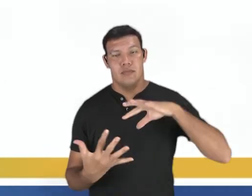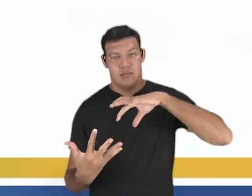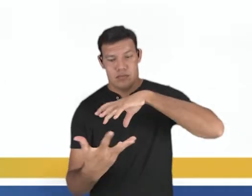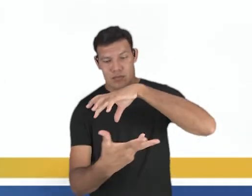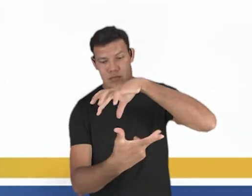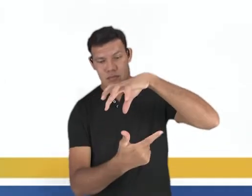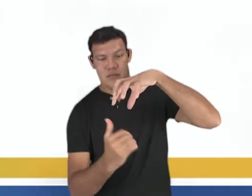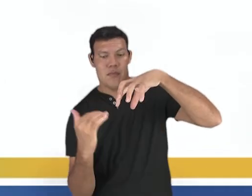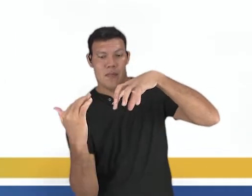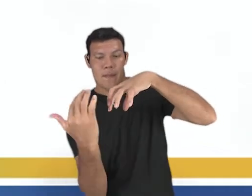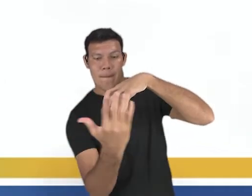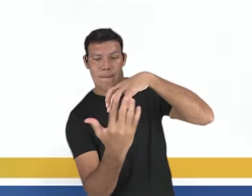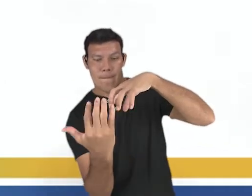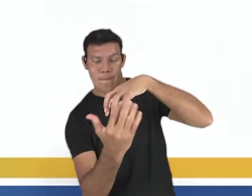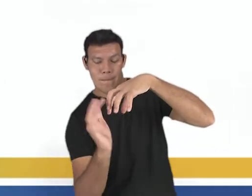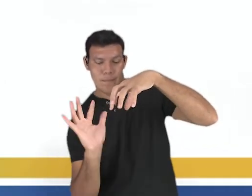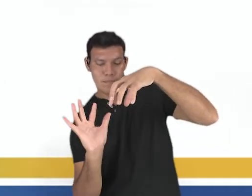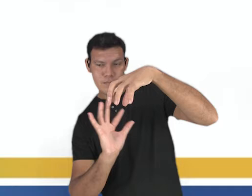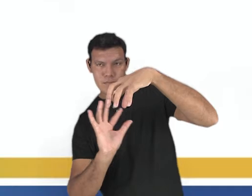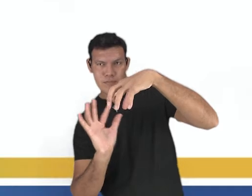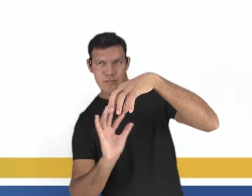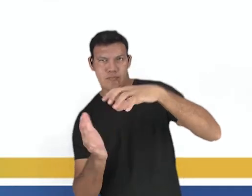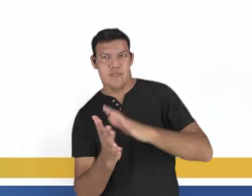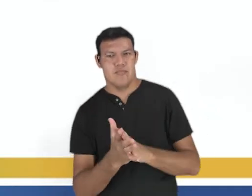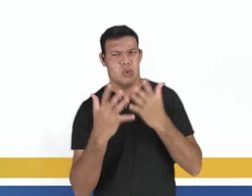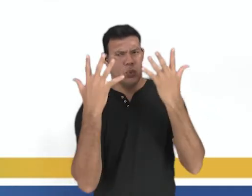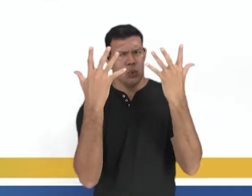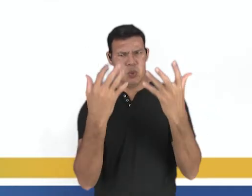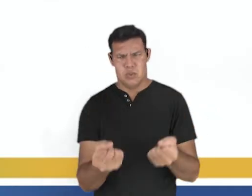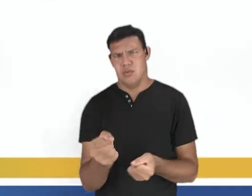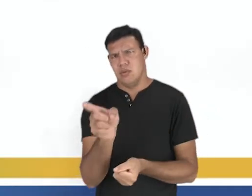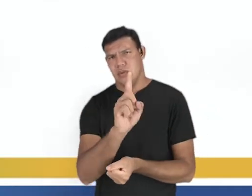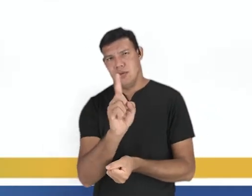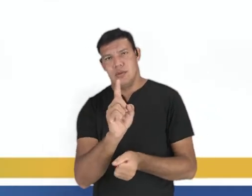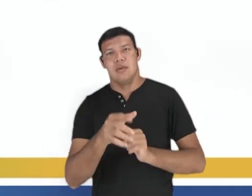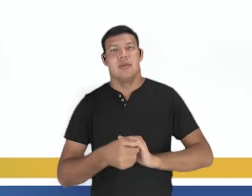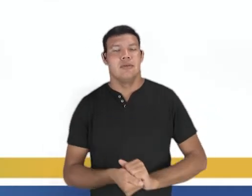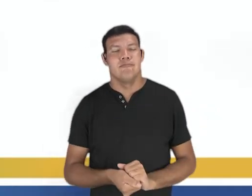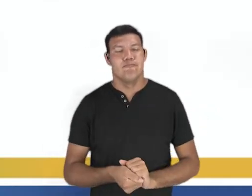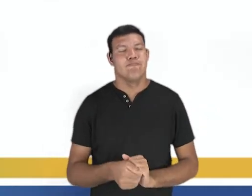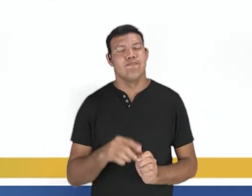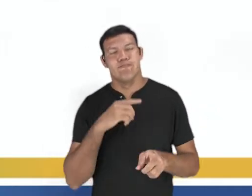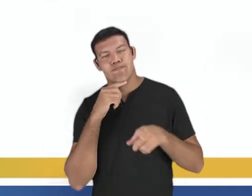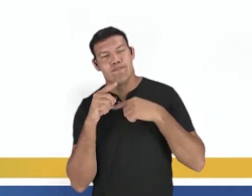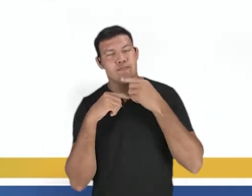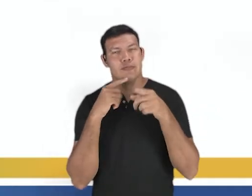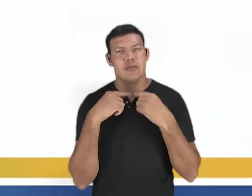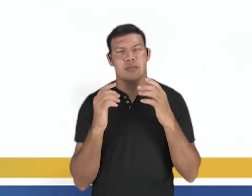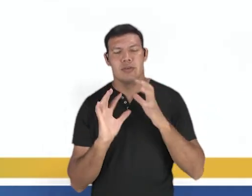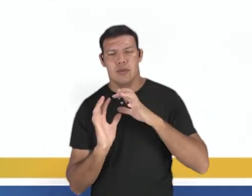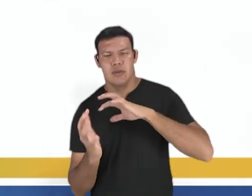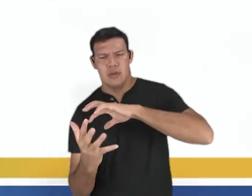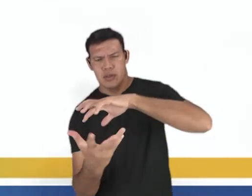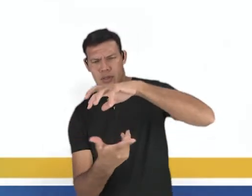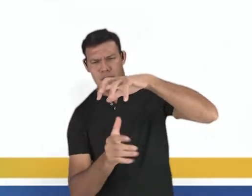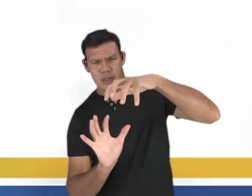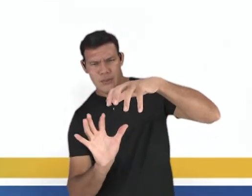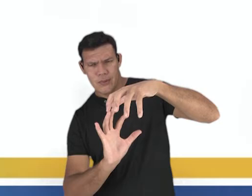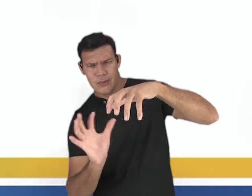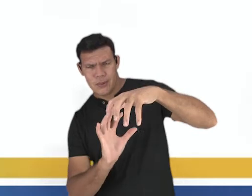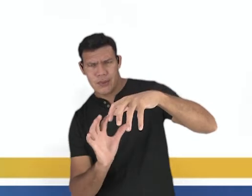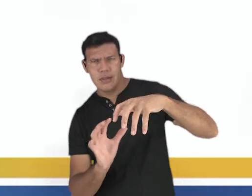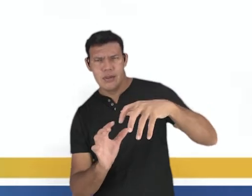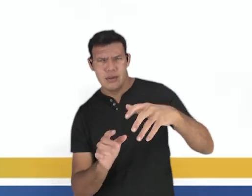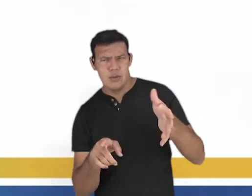aí mostrando também, mas não há um consenso. Tem gente que não aceita, nós somos ocidentes por quê? É questão econômica? Não,